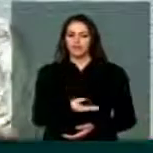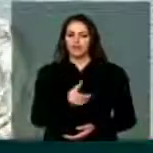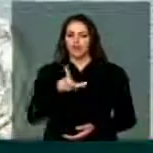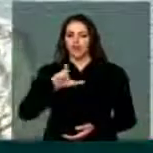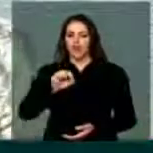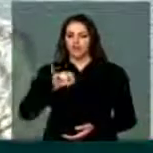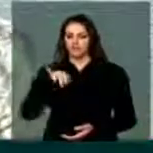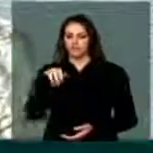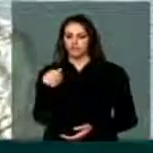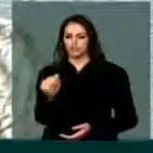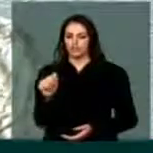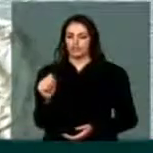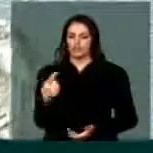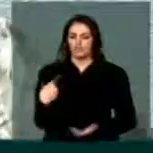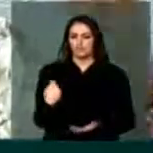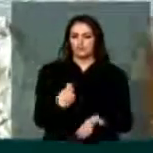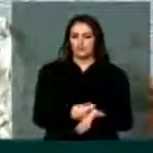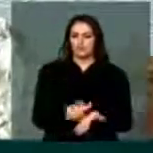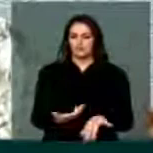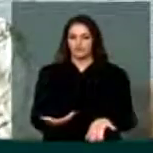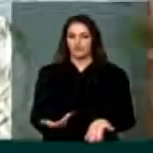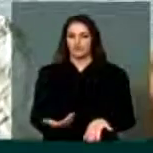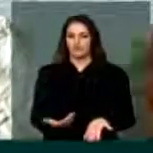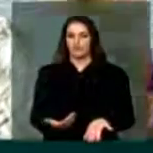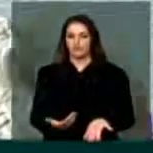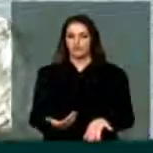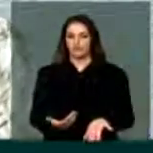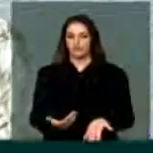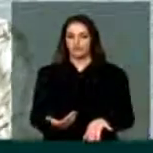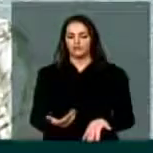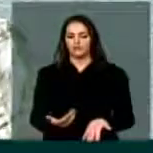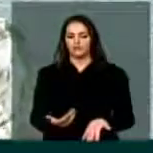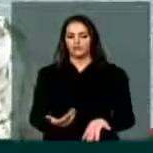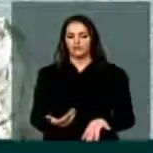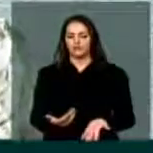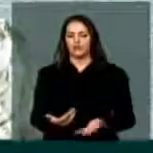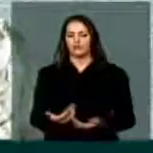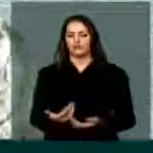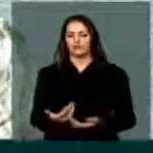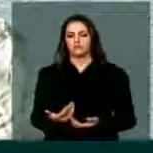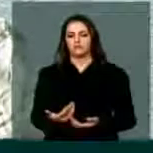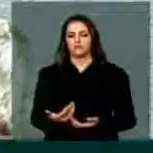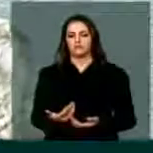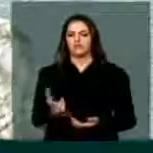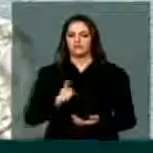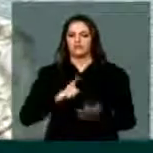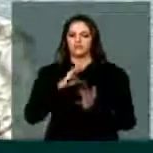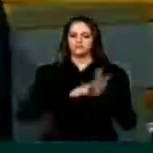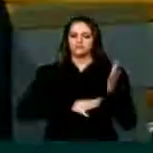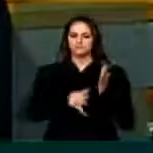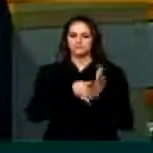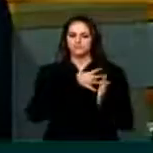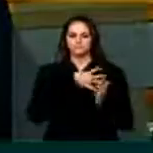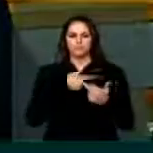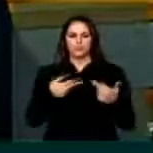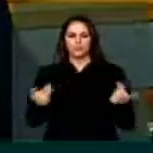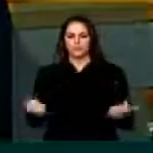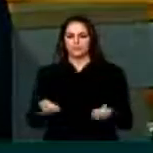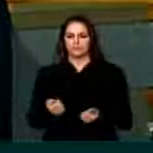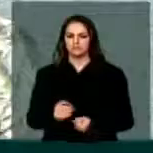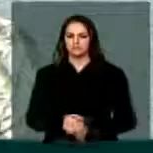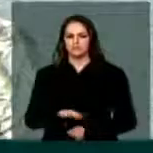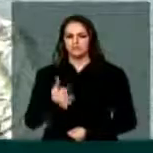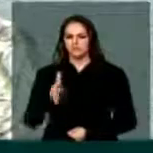em pagamento desse cheque. Não só desse cheque, alguns outros valores que ele devia, que tem uma planilha demonstrando que ele me devia. Que seria mais ou menos R$600